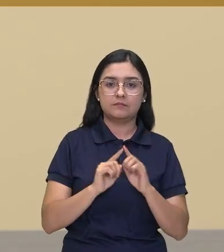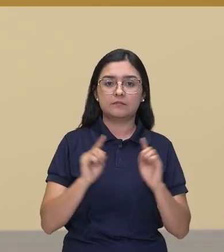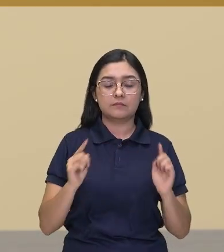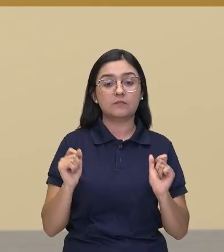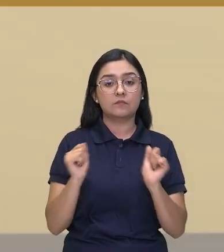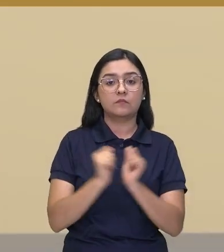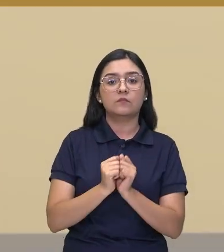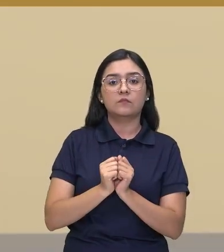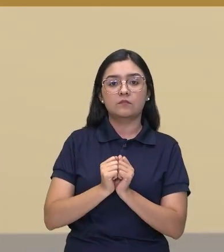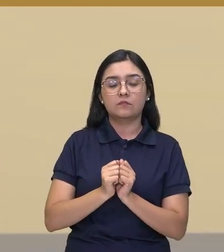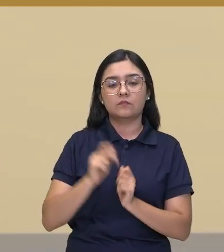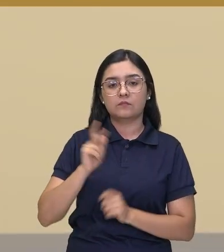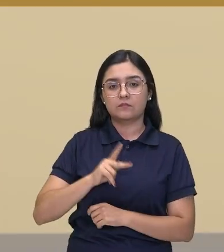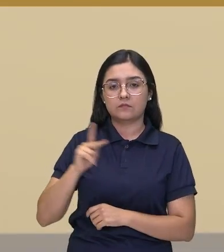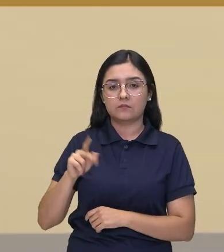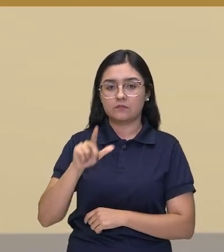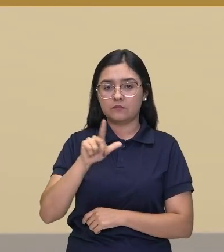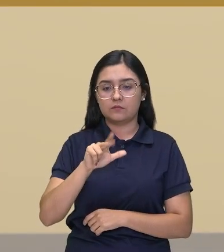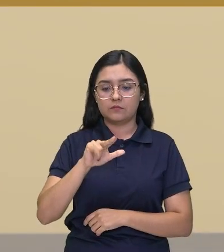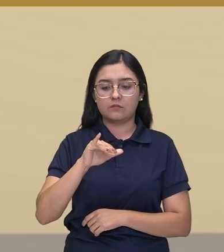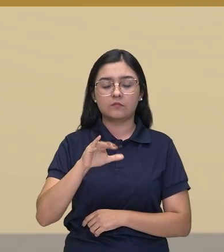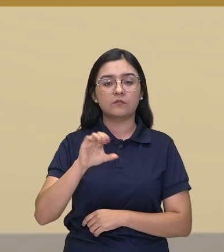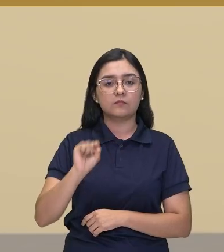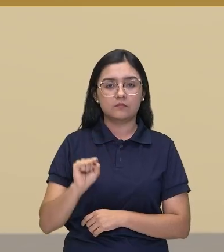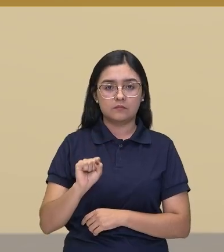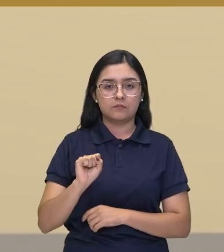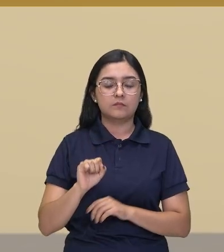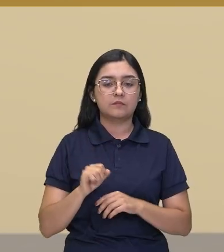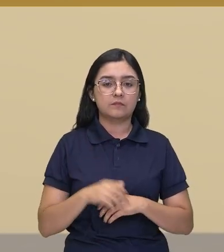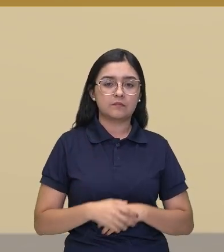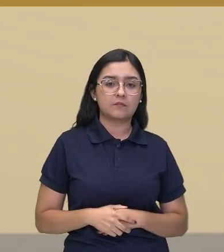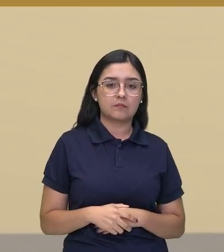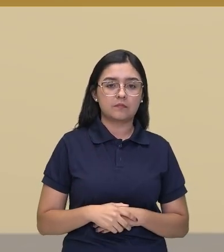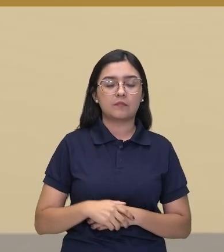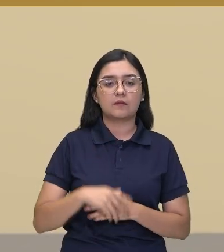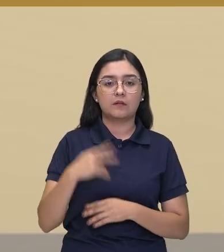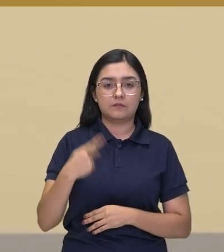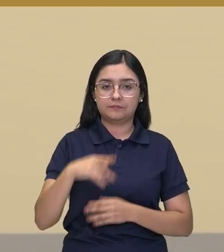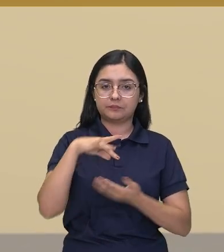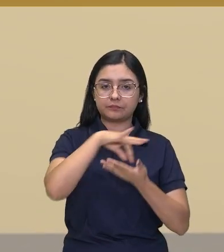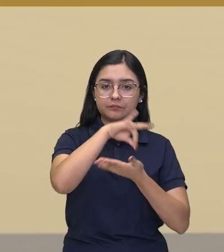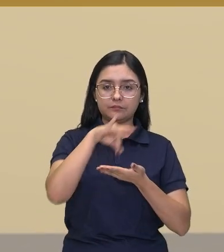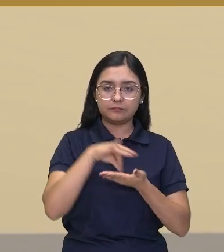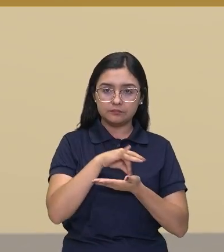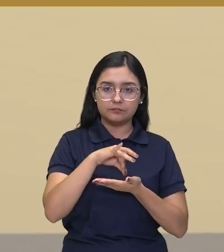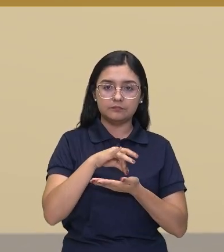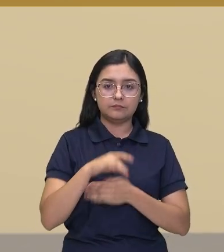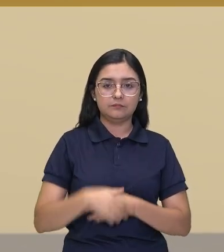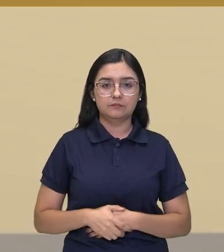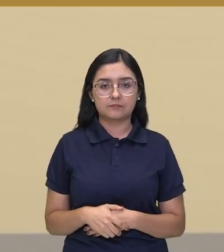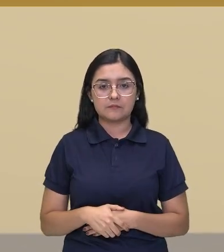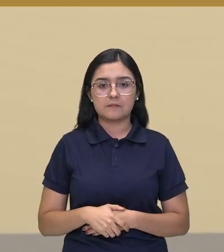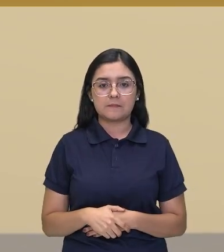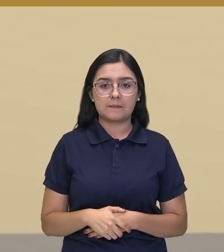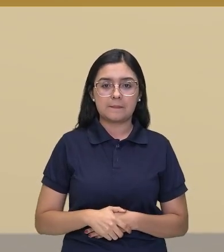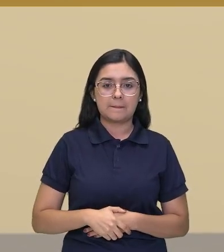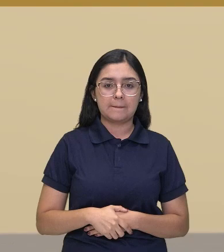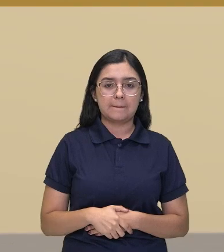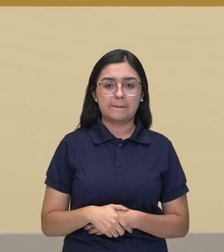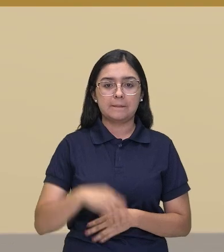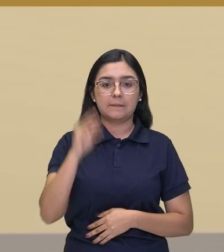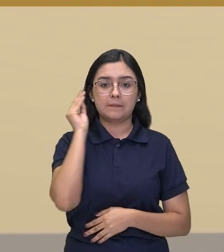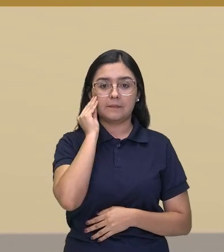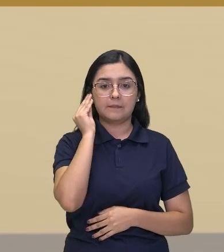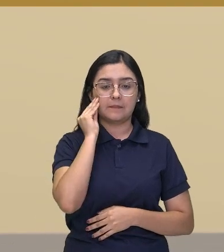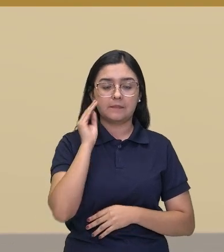professor? Eu sou o professor Luiz Cláudio, sou professor também aqui do Centro de Mídias, professor de Filosofia. Vamos então aí acompanhar